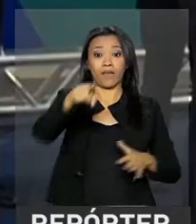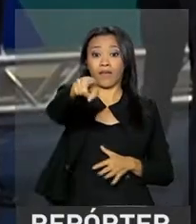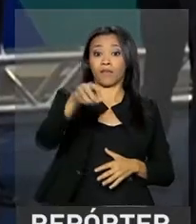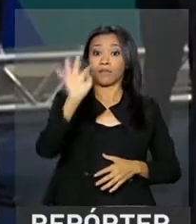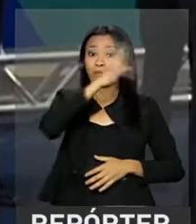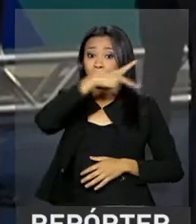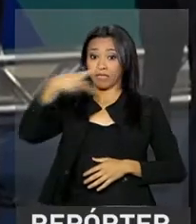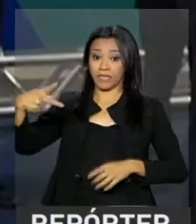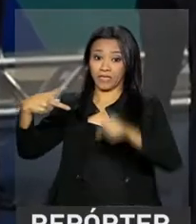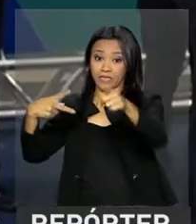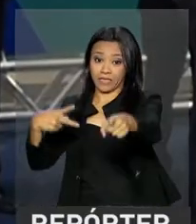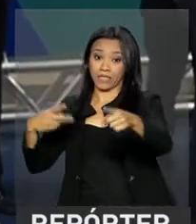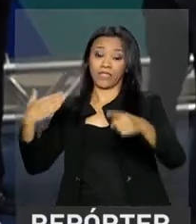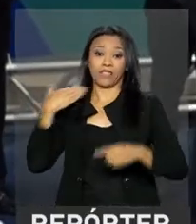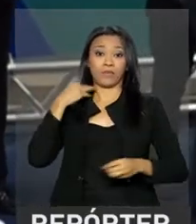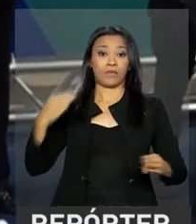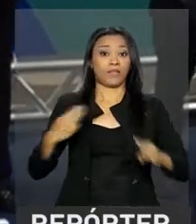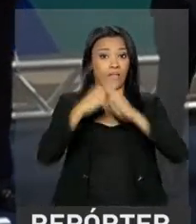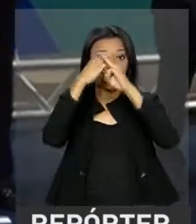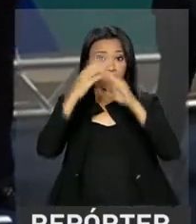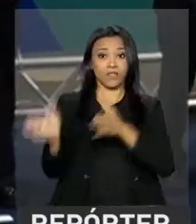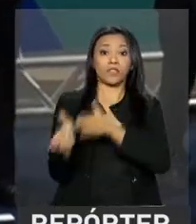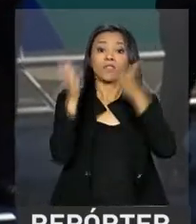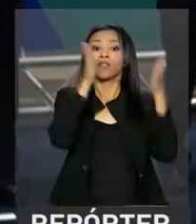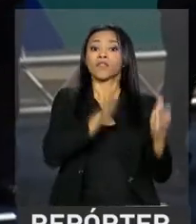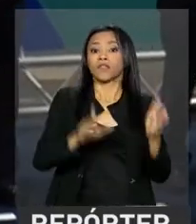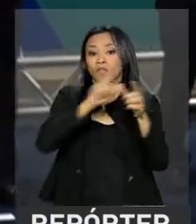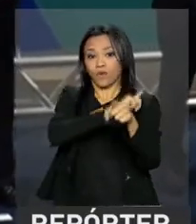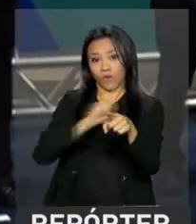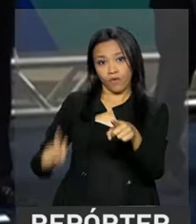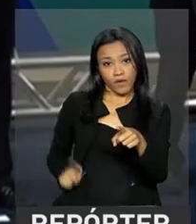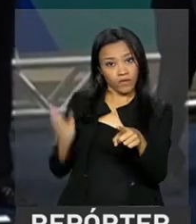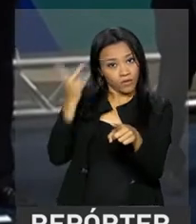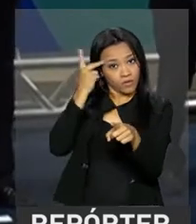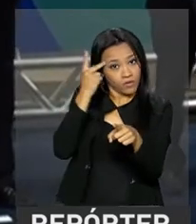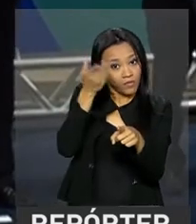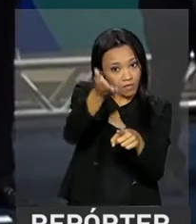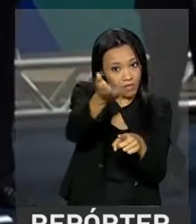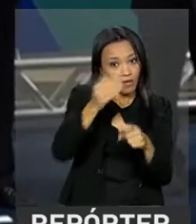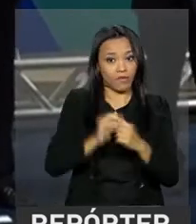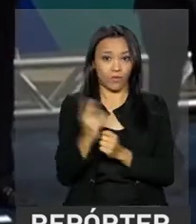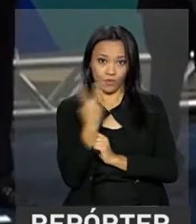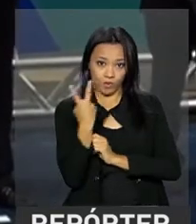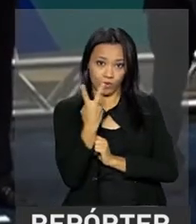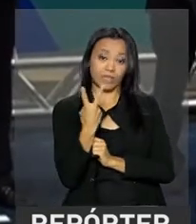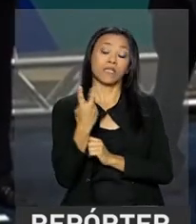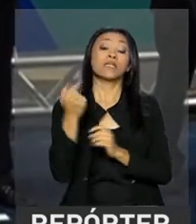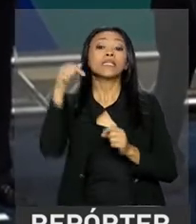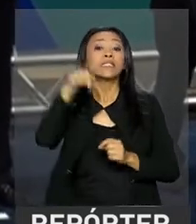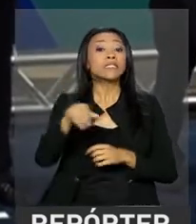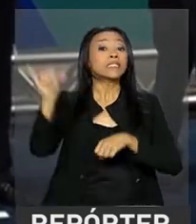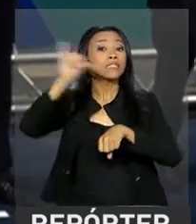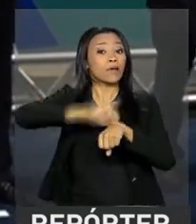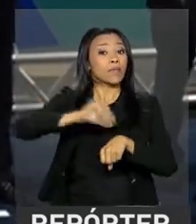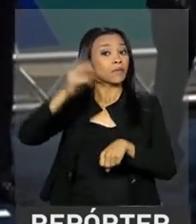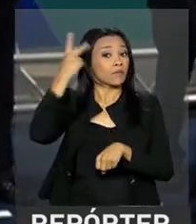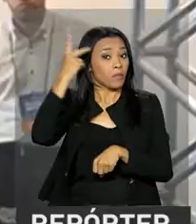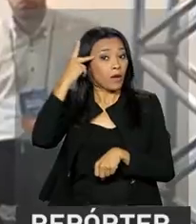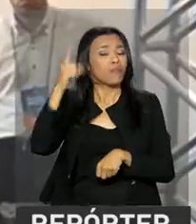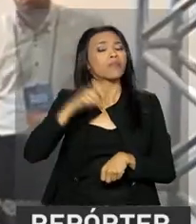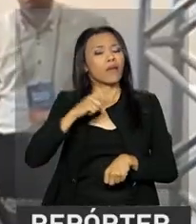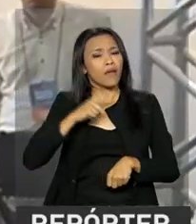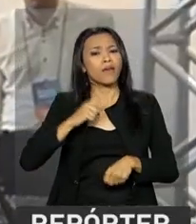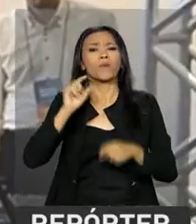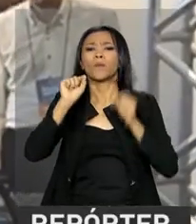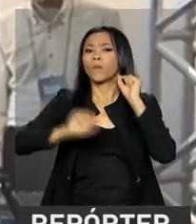da caixa gilberto occhi e pelo governador de são paulo geraldo alckmin além de são paulo estão sendo ofertadas